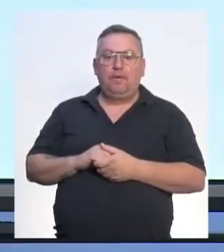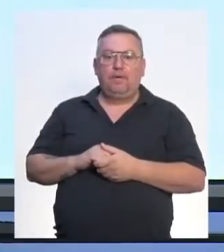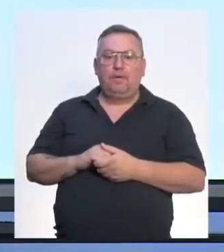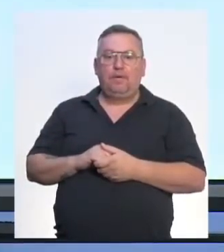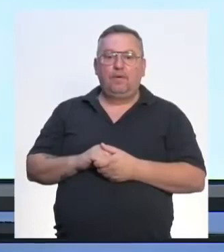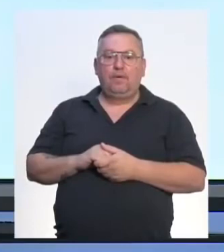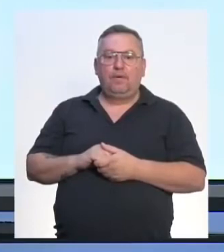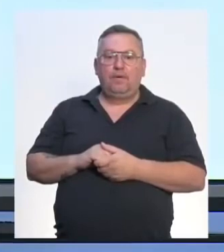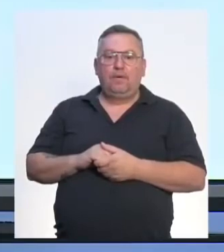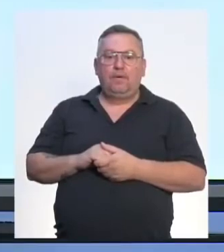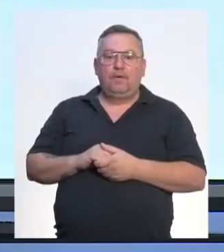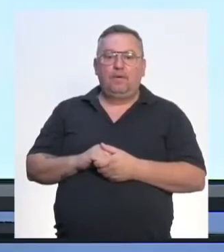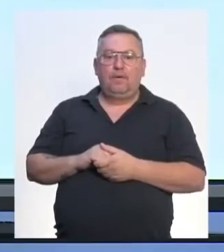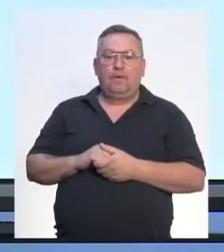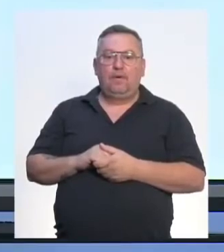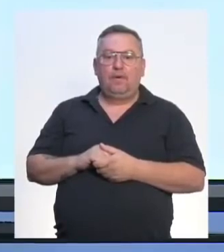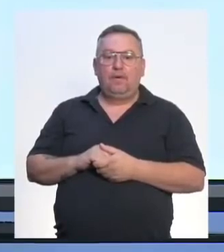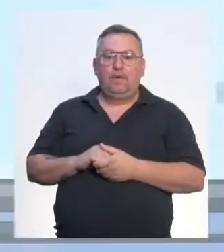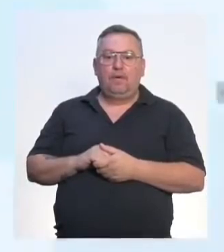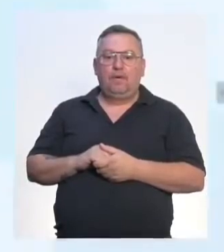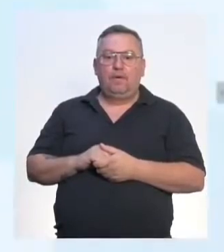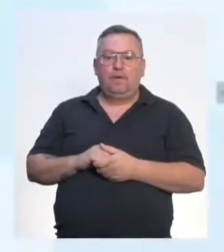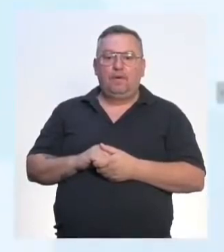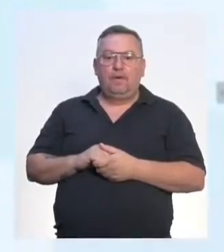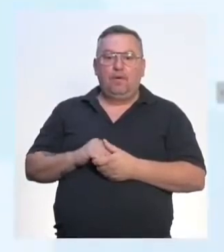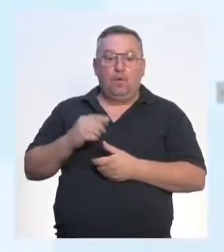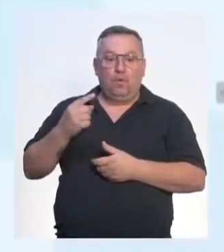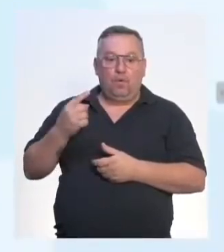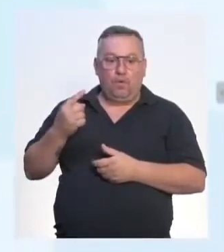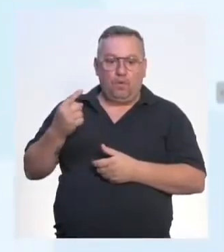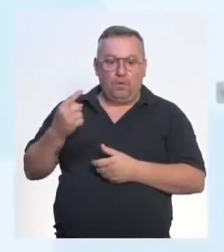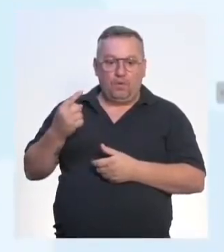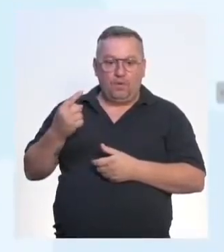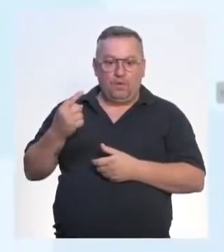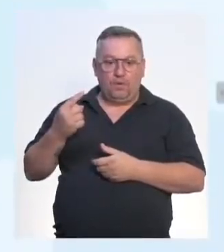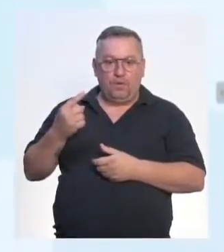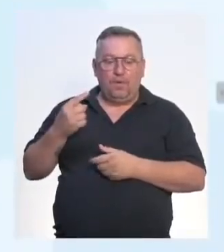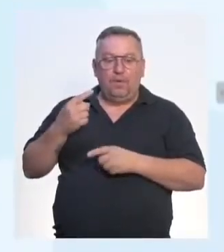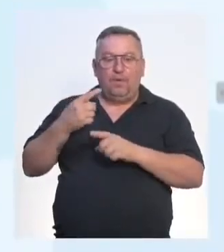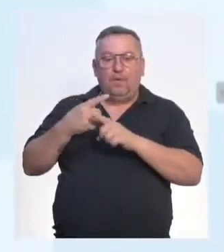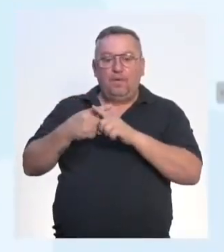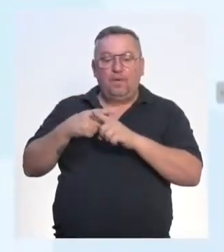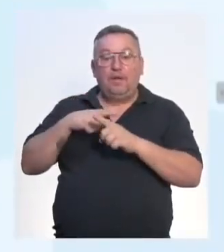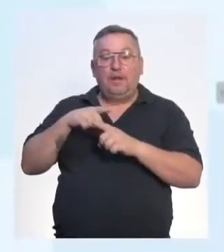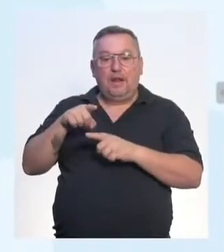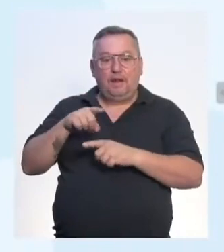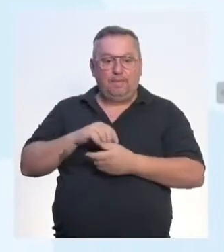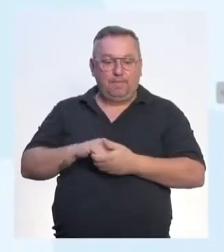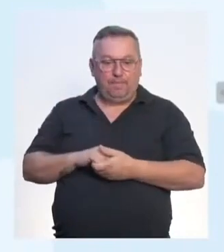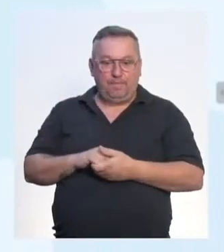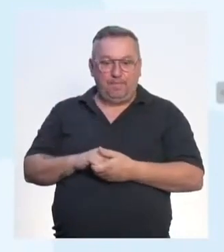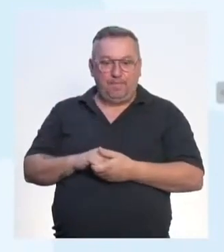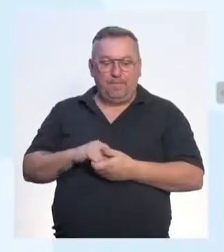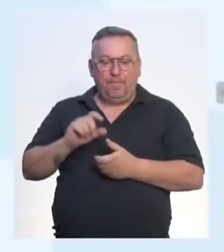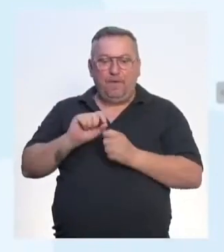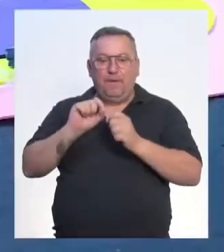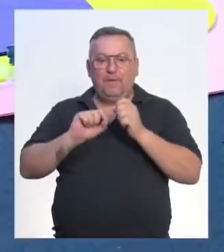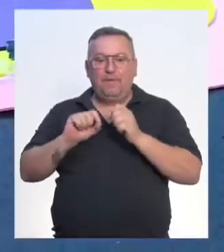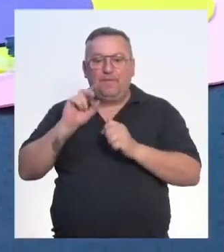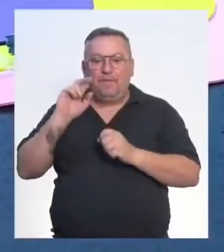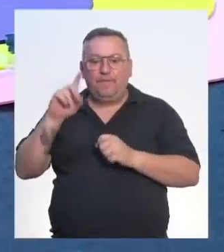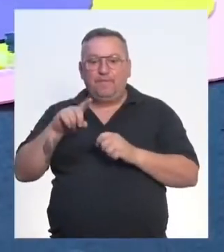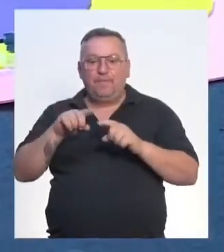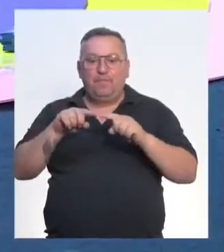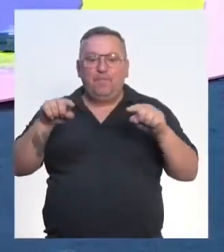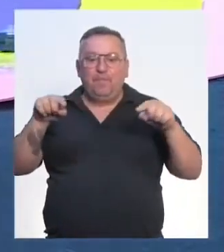aqui. Eu tenho um positivo que multiplica o valor que está ali. No caso, ele parou, vou até